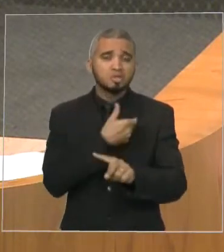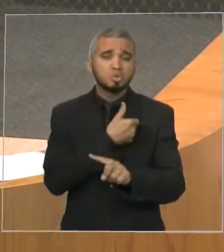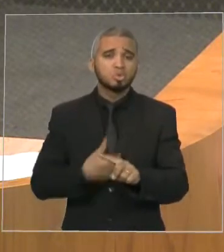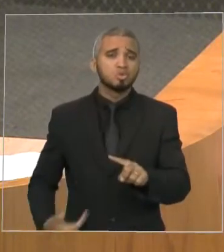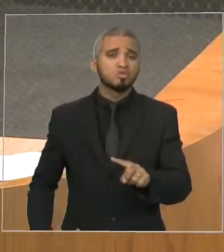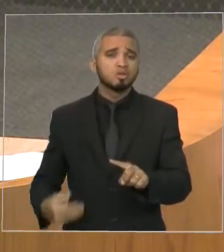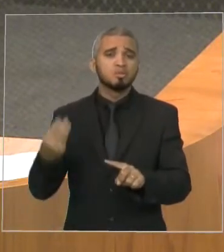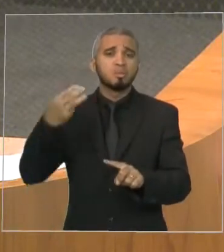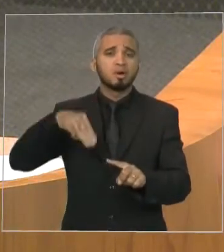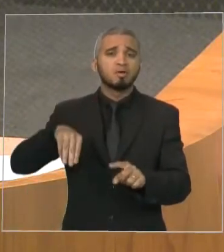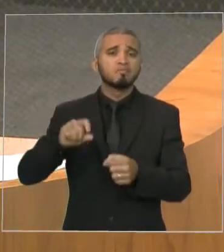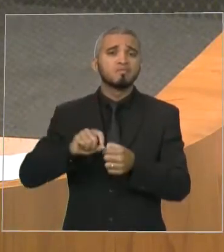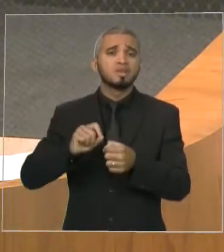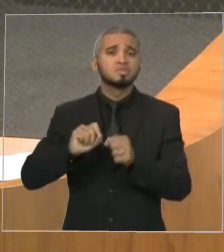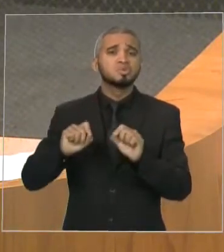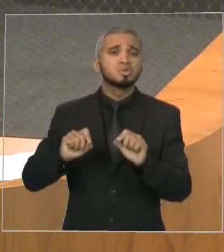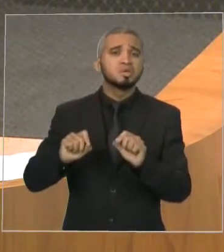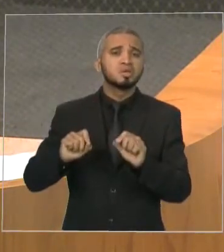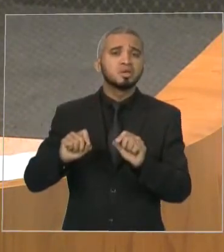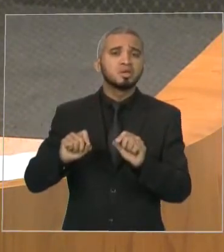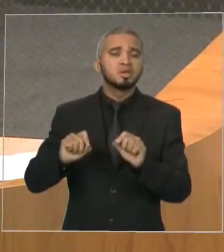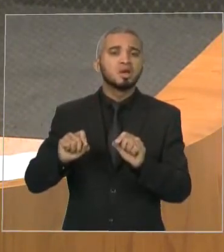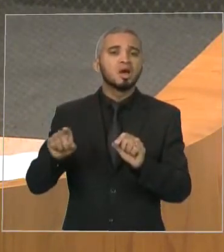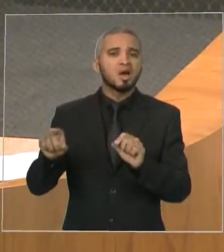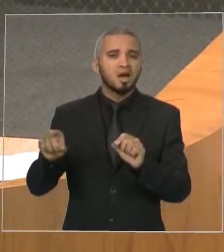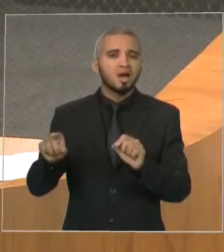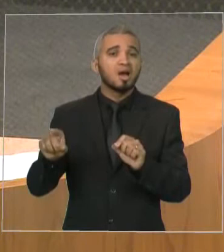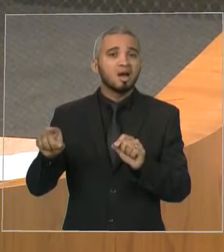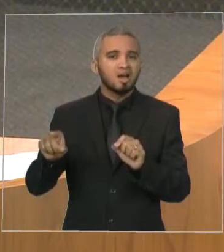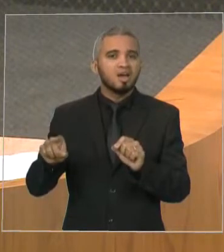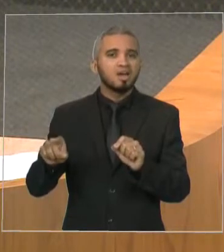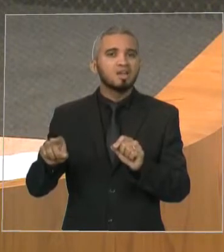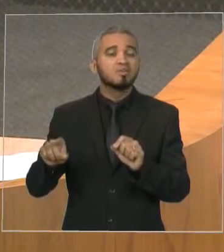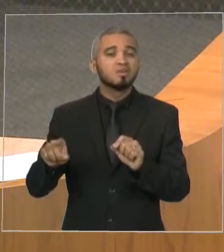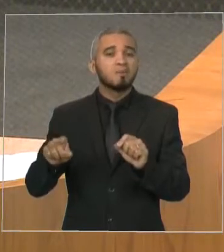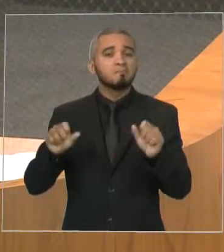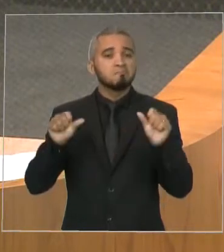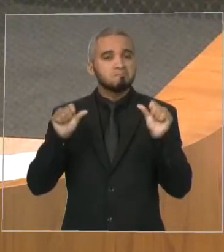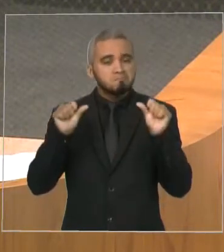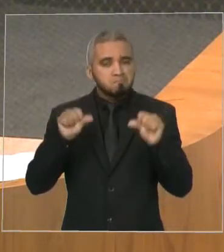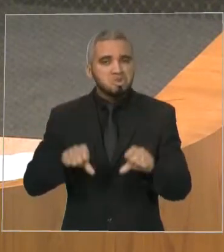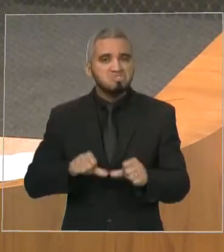fez? Resolveu intensificar a crise aqui.